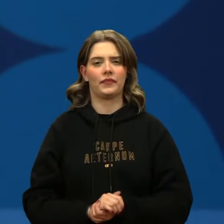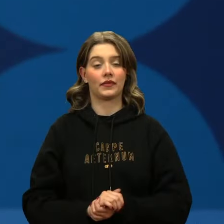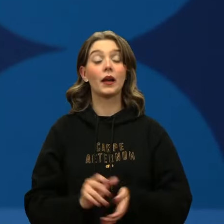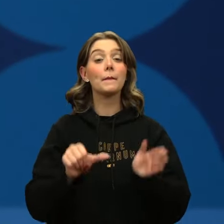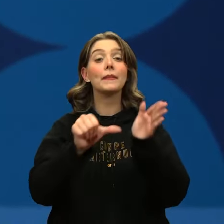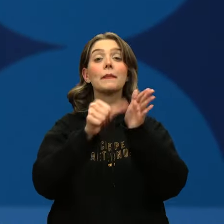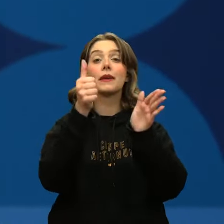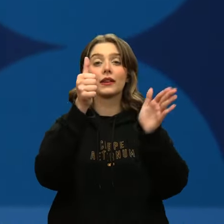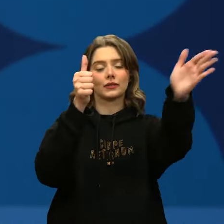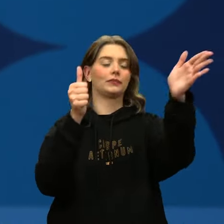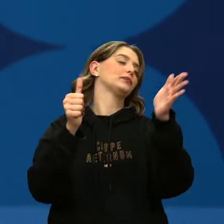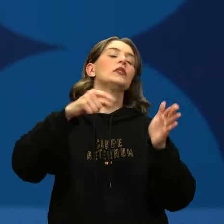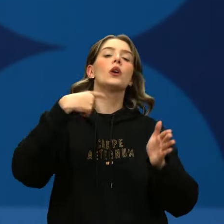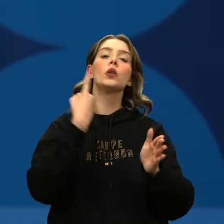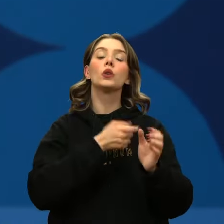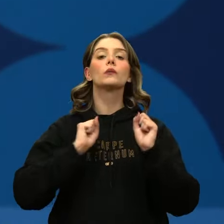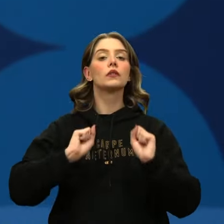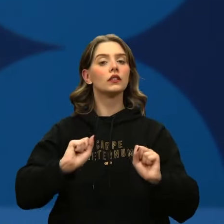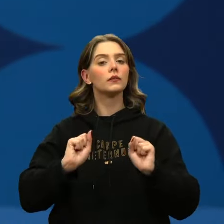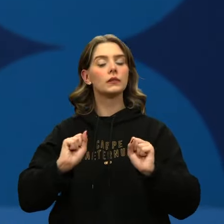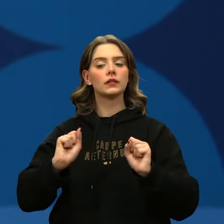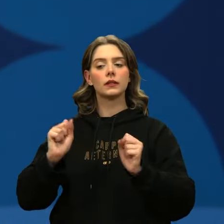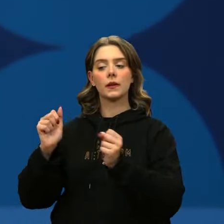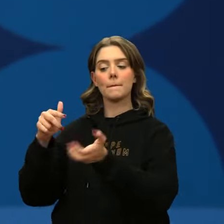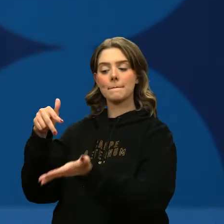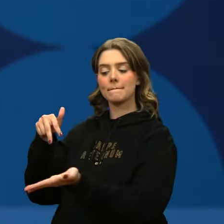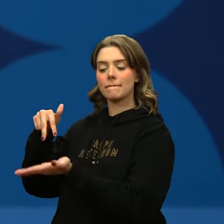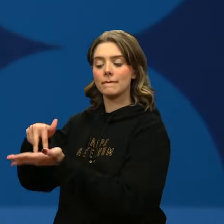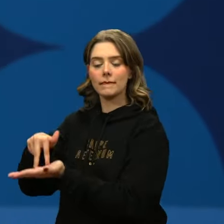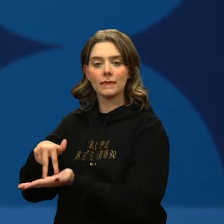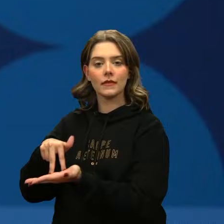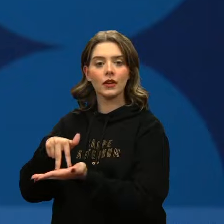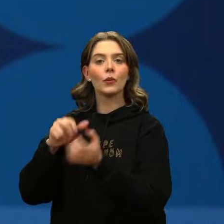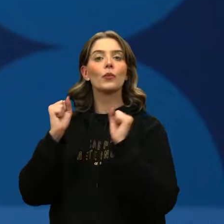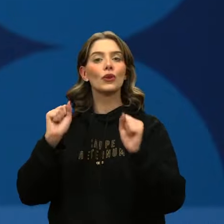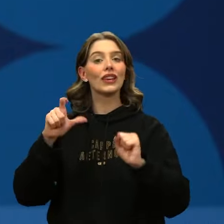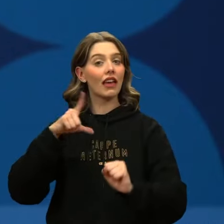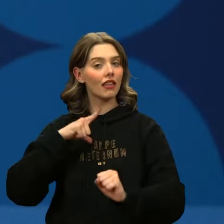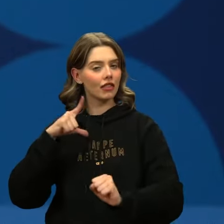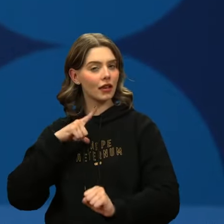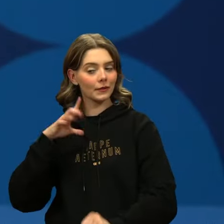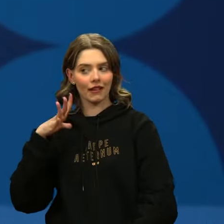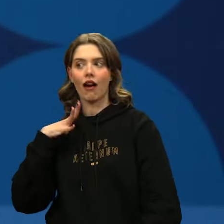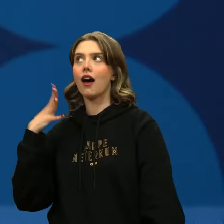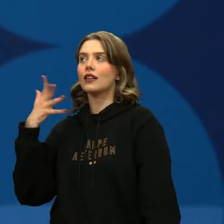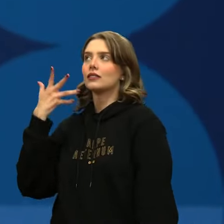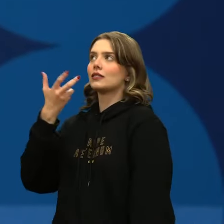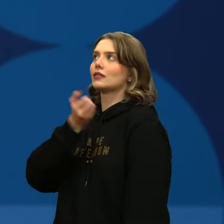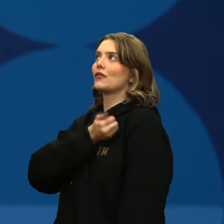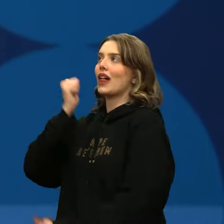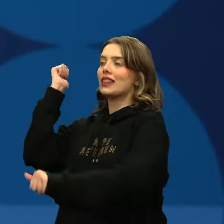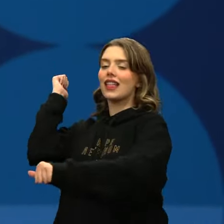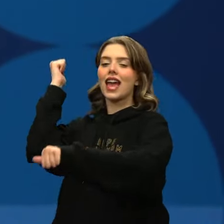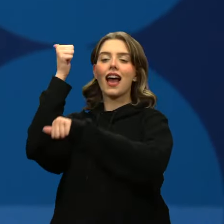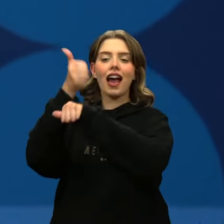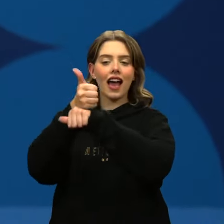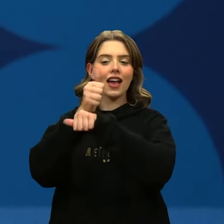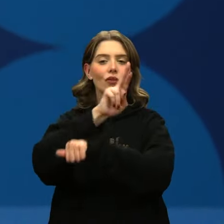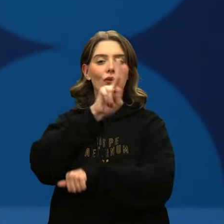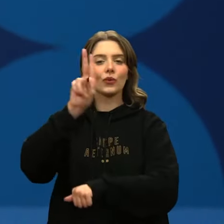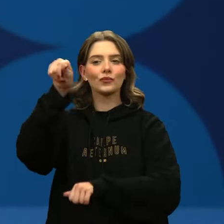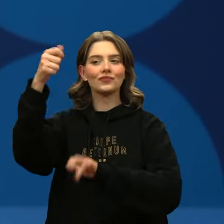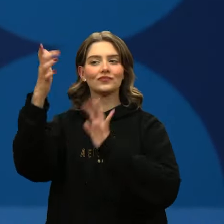ensinar. Podemos ser inabaláveis pela garantia da salvação e pela autoridade de Jesus.